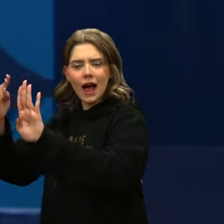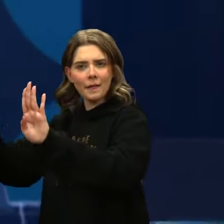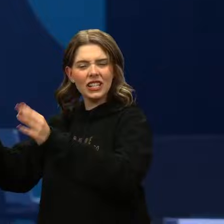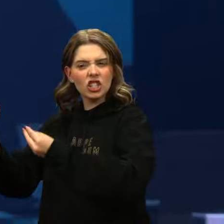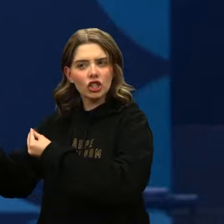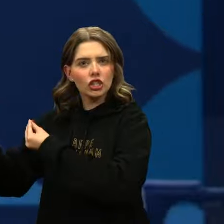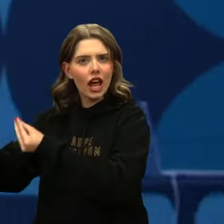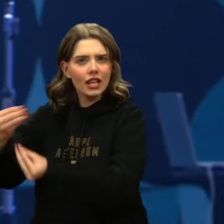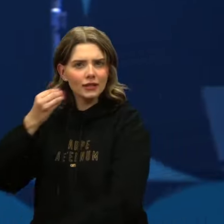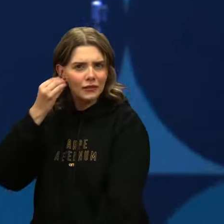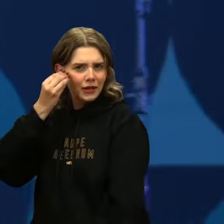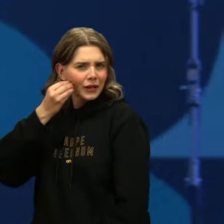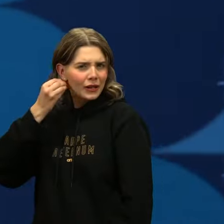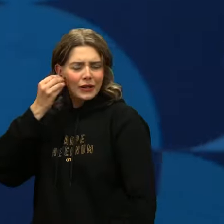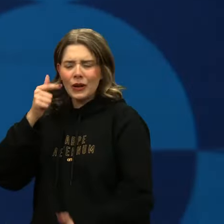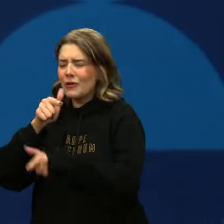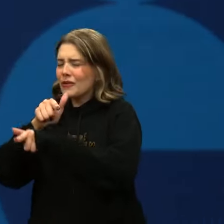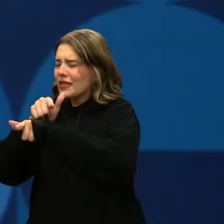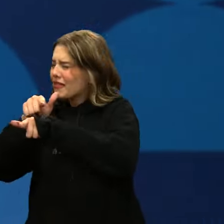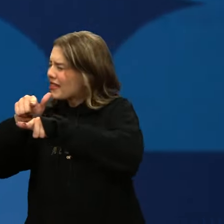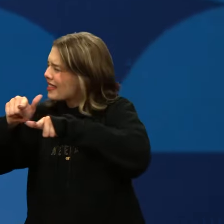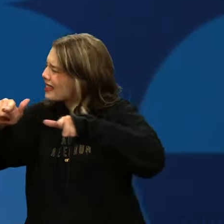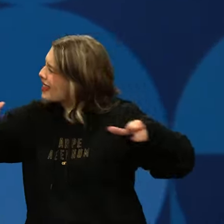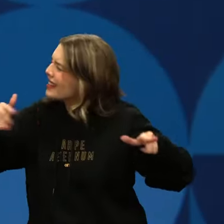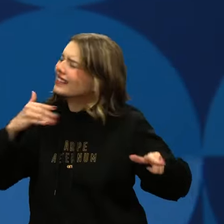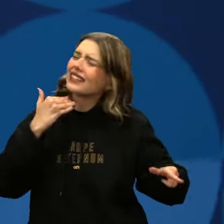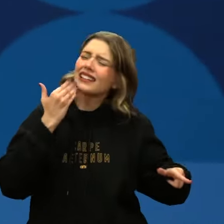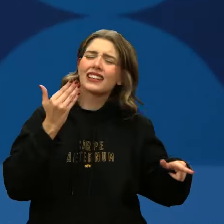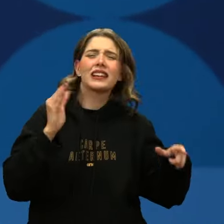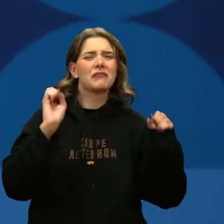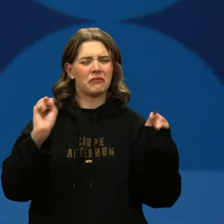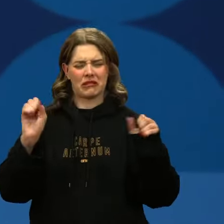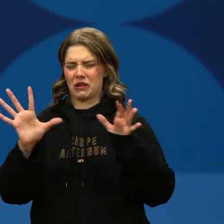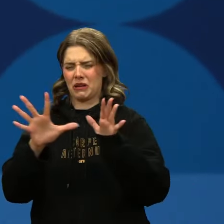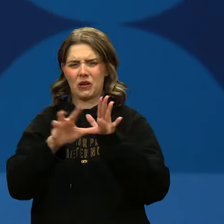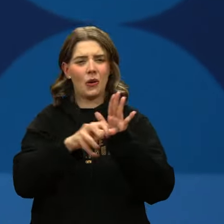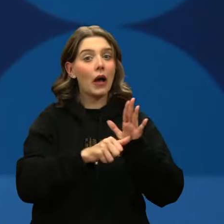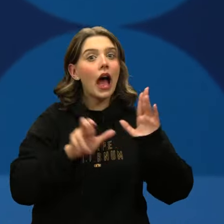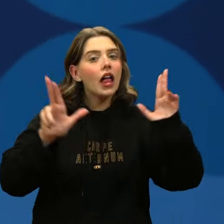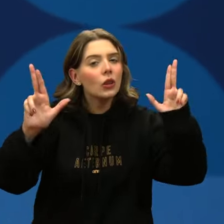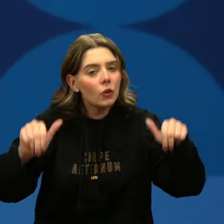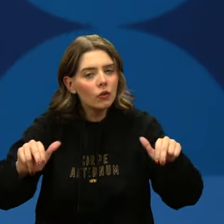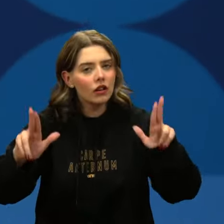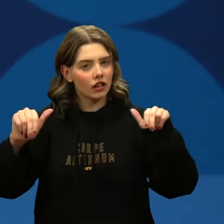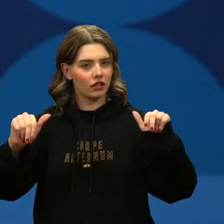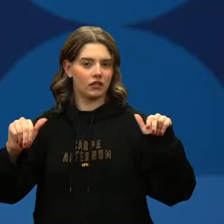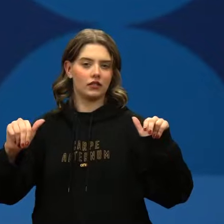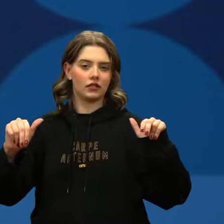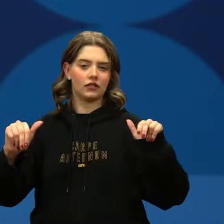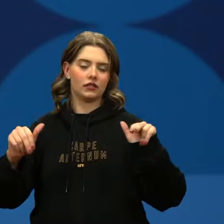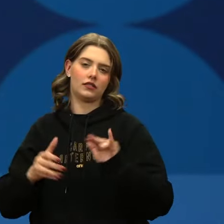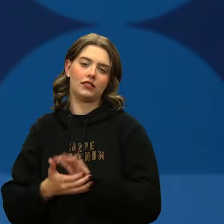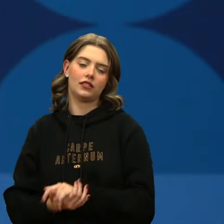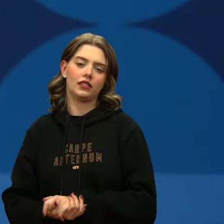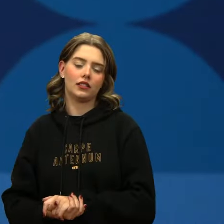abre um caminho, não existe ninguém que possa nos tirar dessa rota. É muito